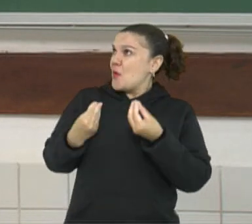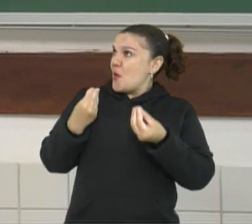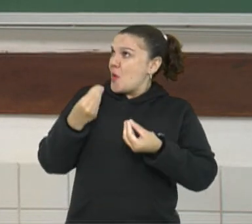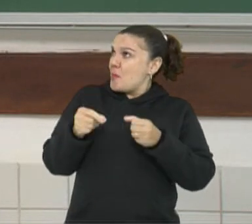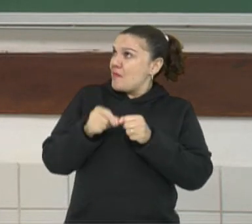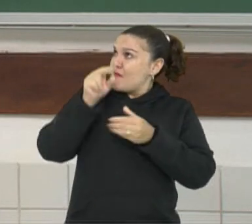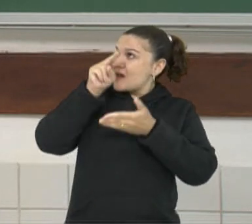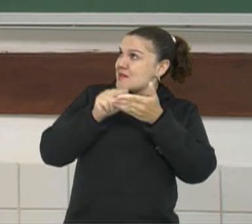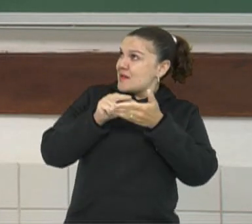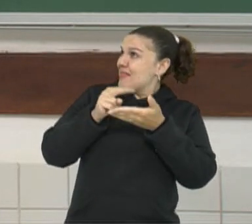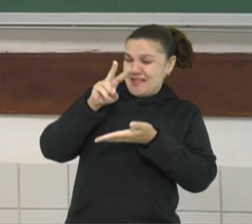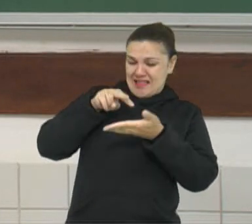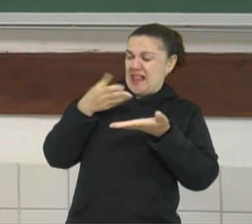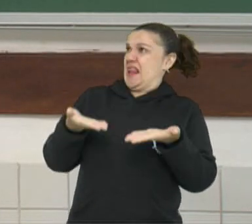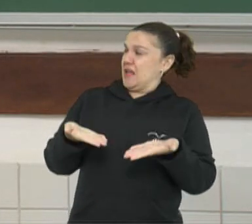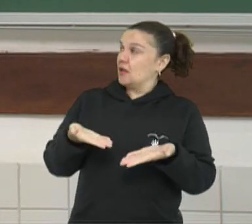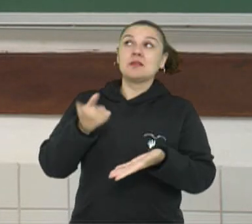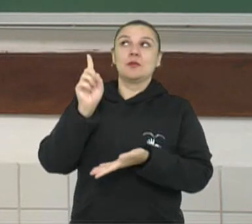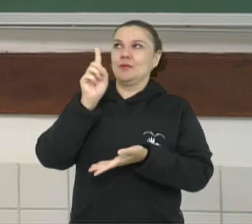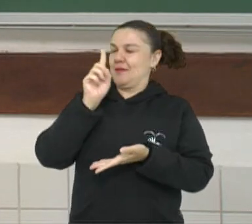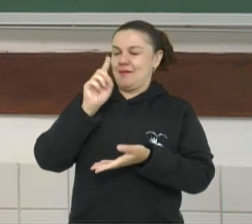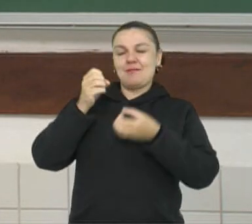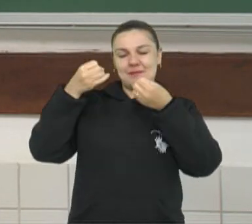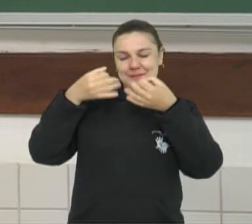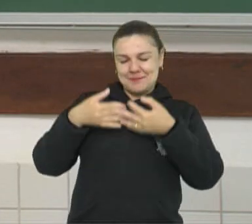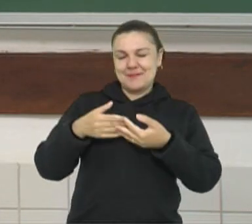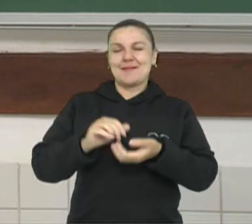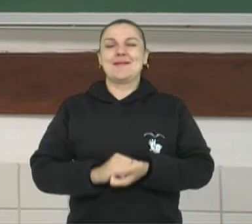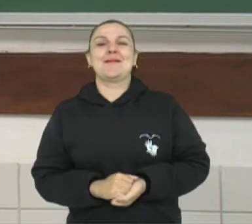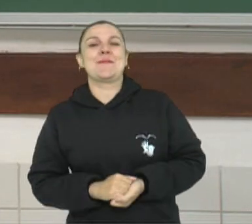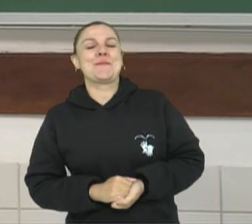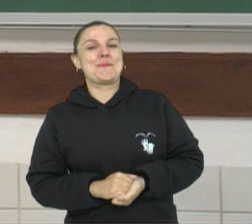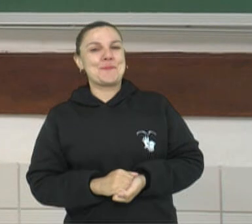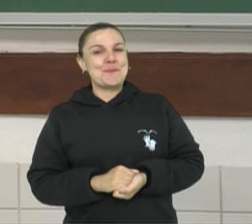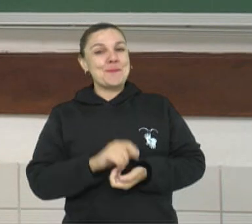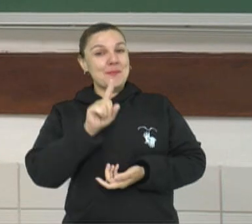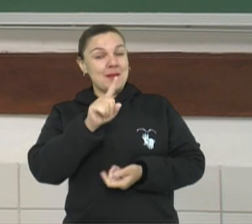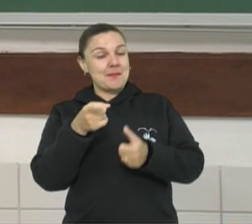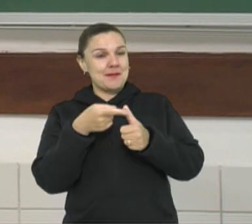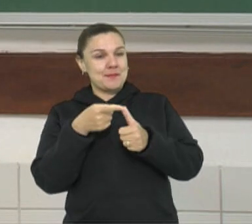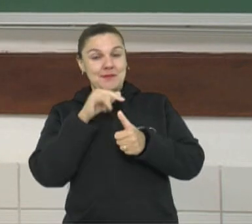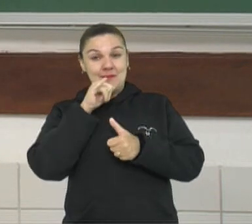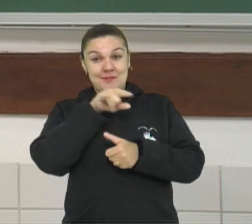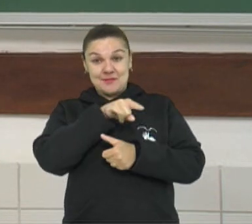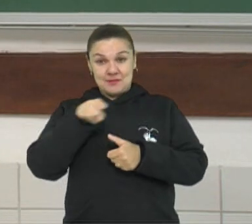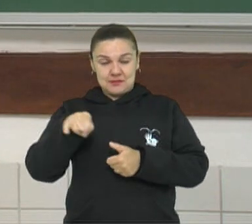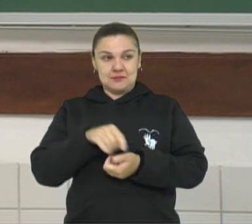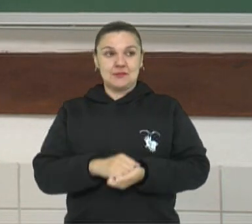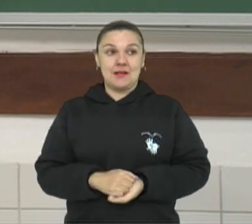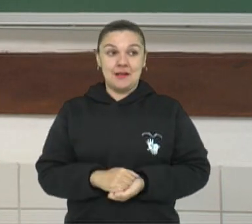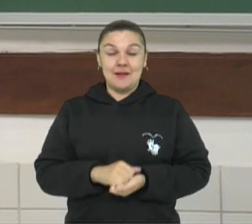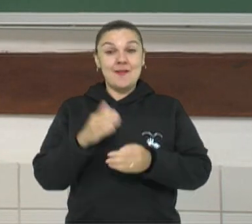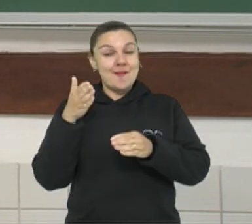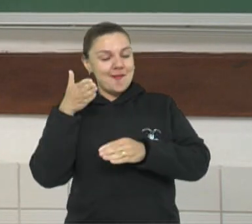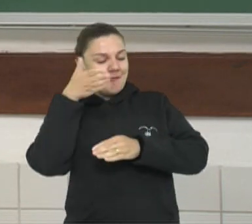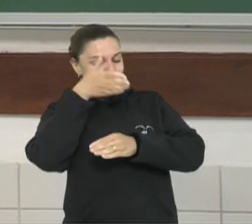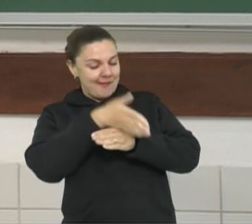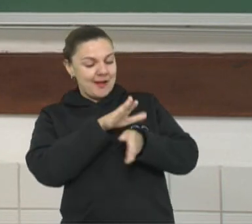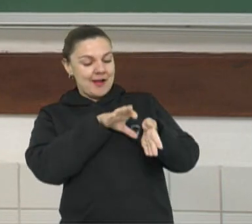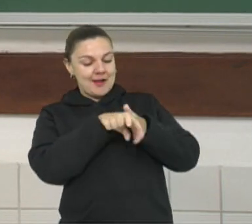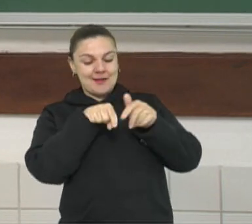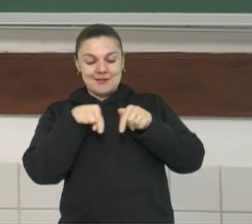uma leitura de imagem? Eu vou te explicar. Mas antes, eu quero te dar um recadinho. Vai lá no